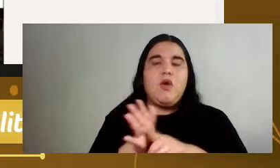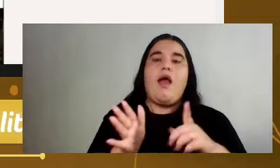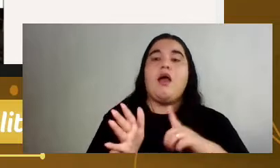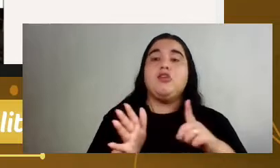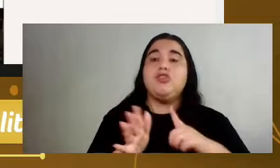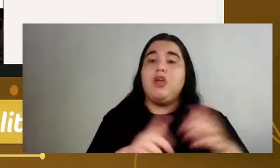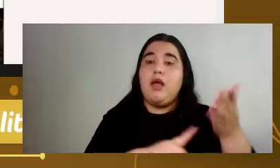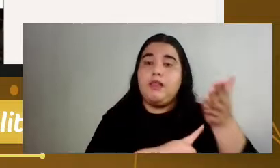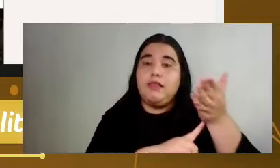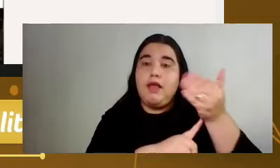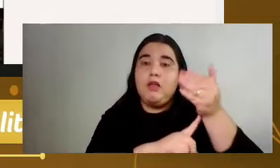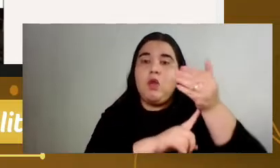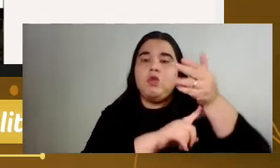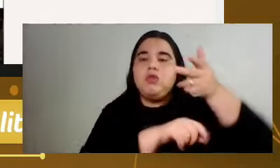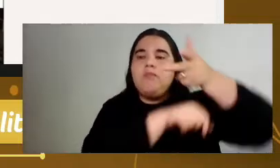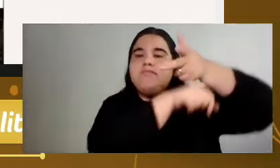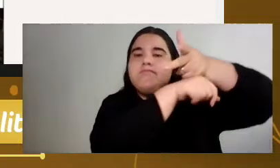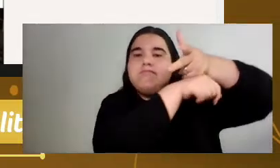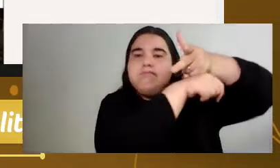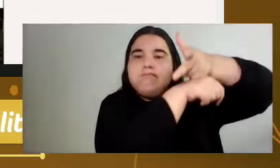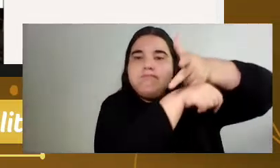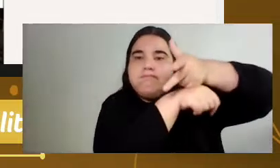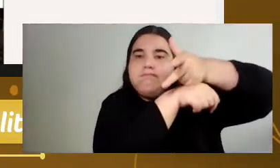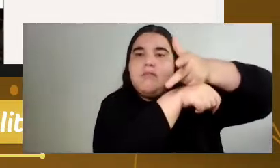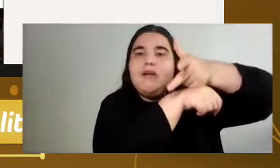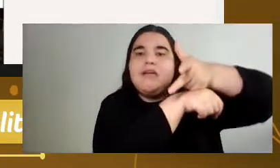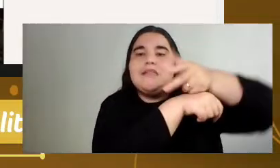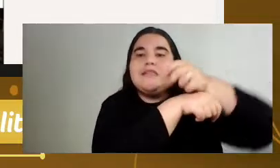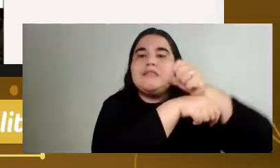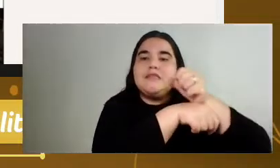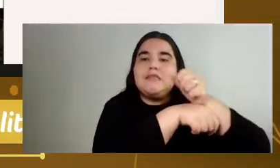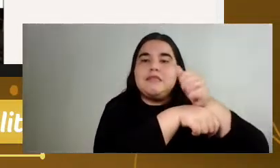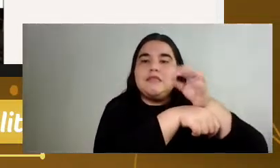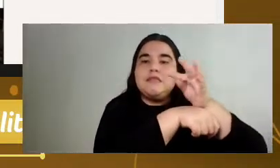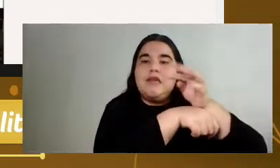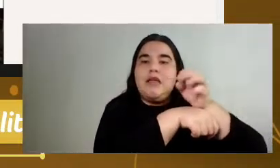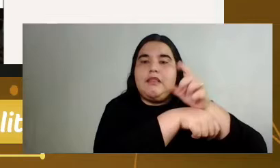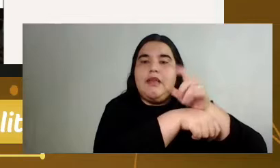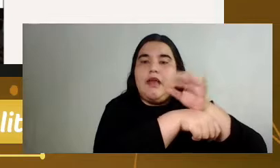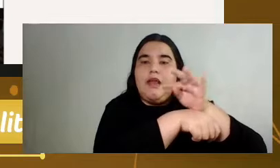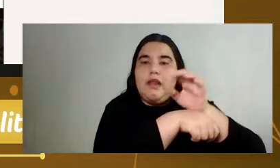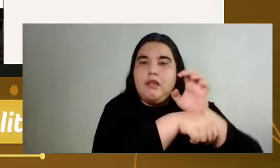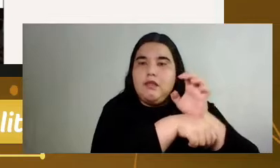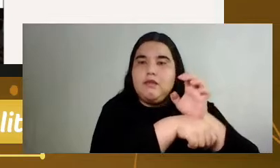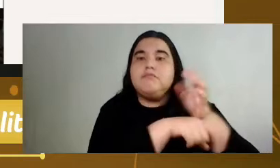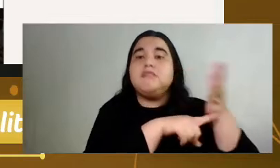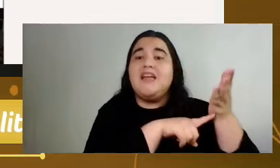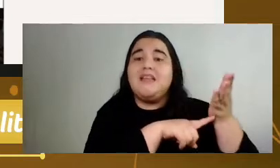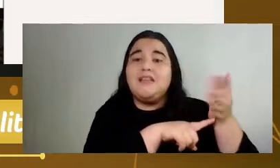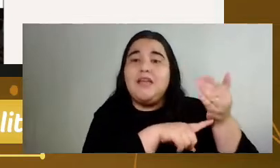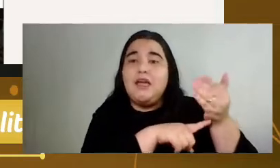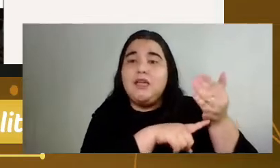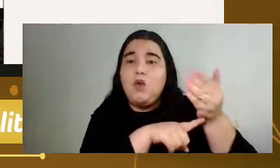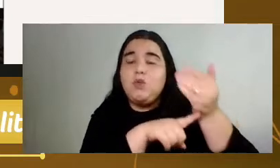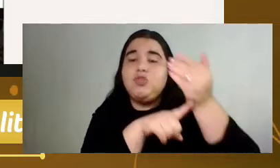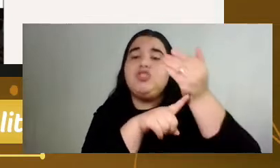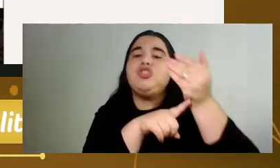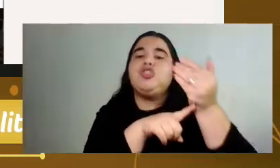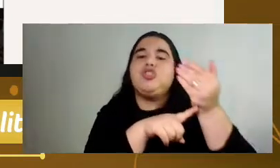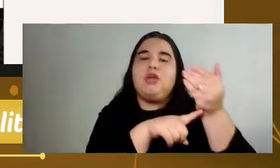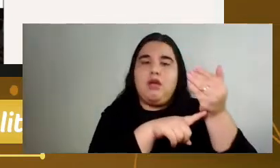seria assim o custo-benefício melhor que atenderia a gente. Então essa tecnologia ela é baseada em detecção de mudança, como eu já